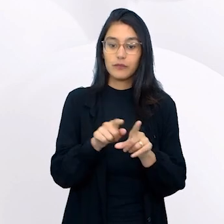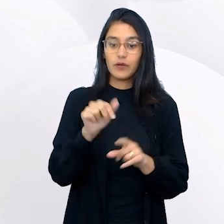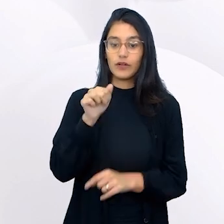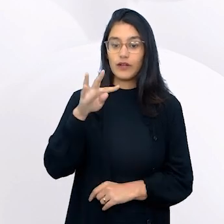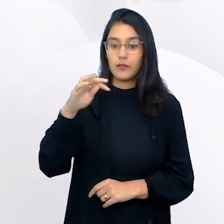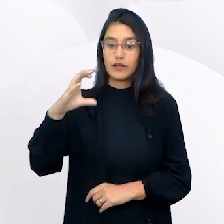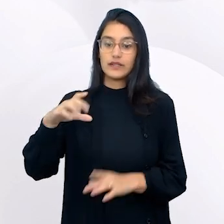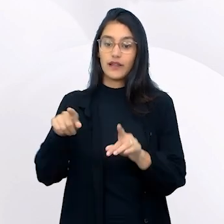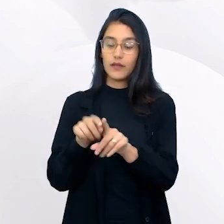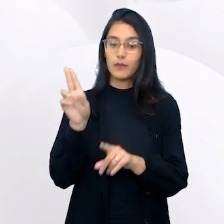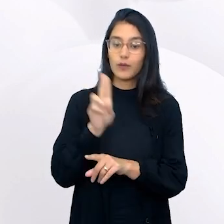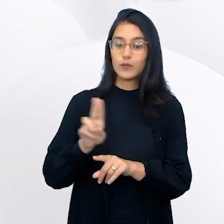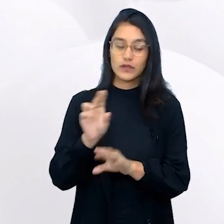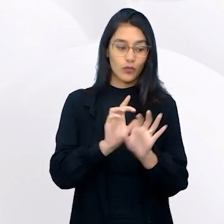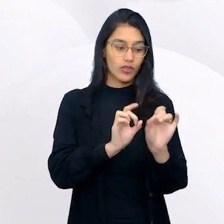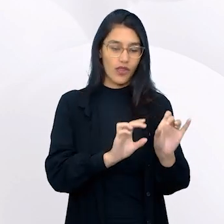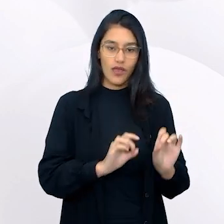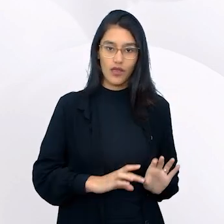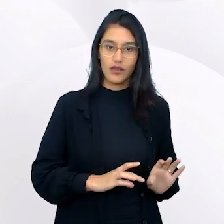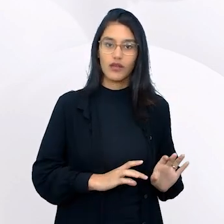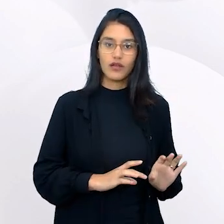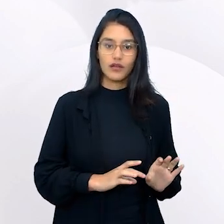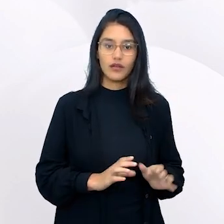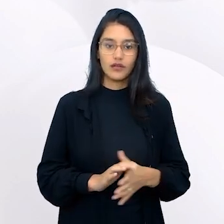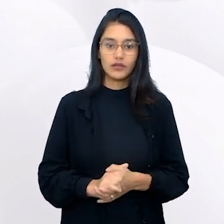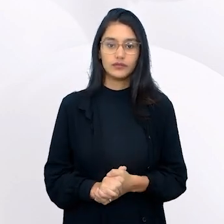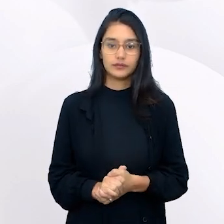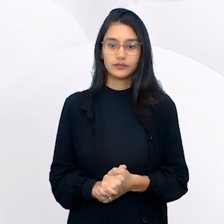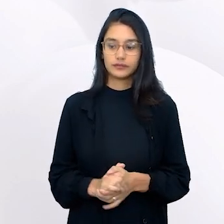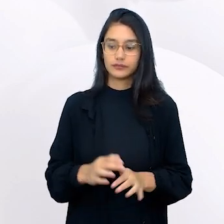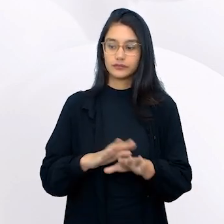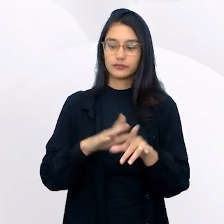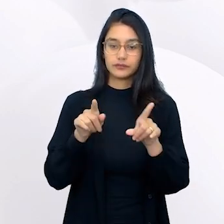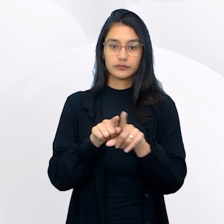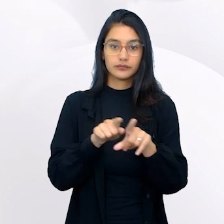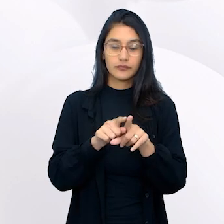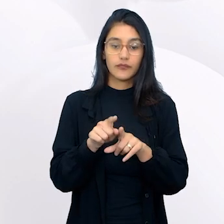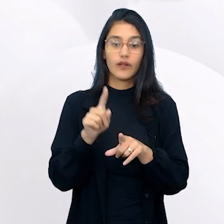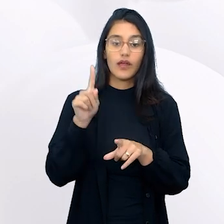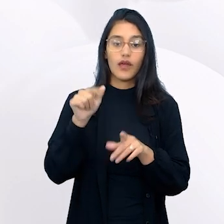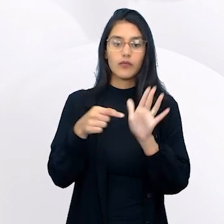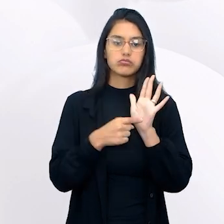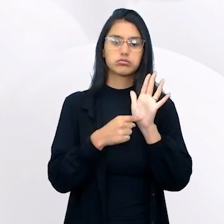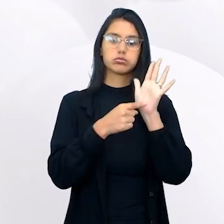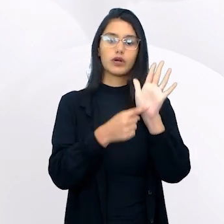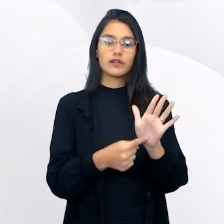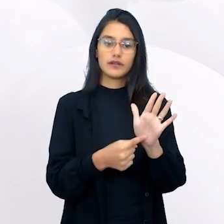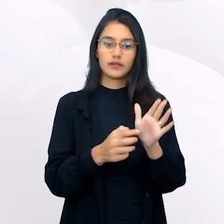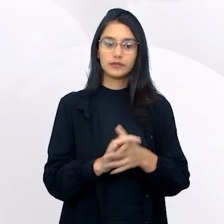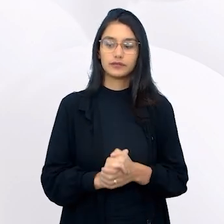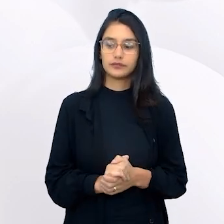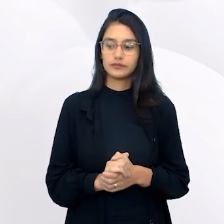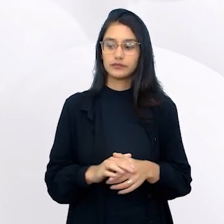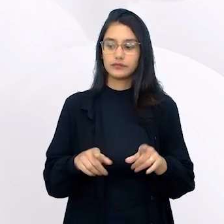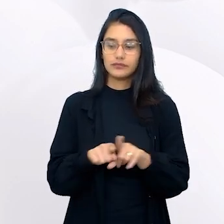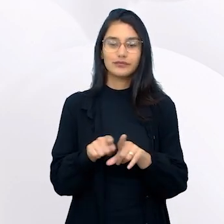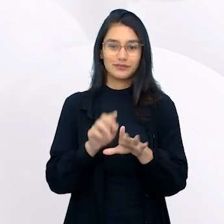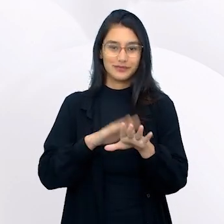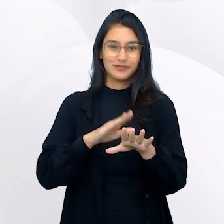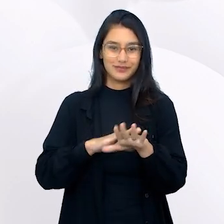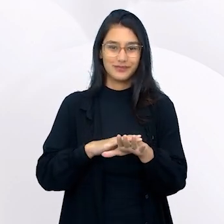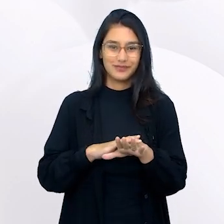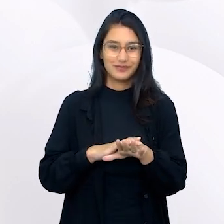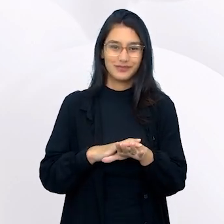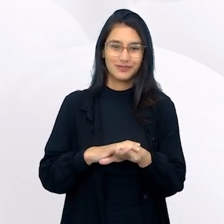TPC também usando a técnica do Nesse atual. caso aqui é o Mostre-me, né? É o Mostre-me, é o